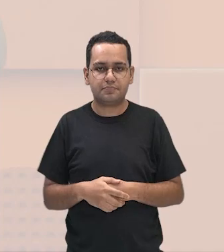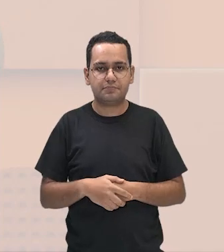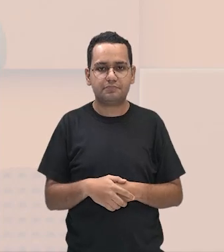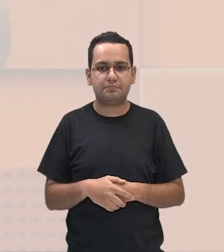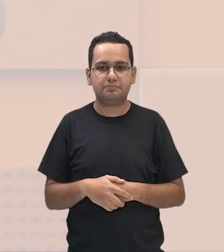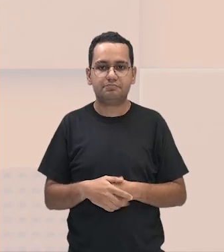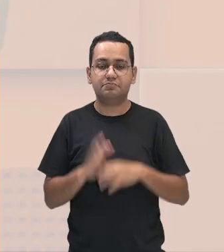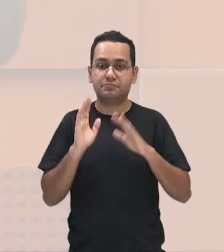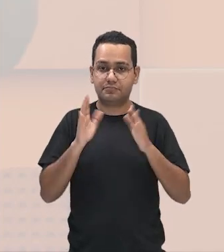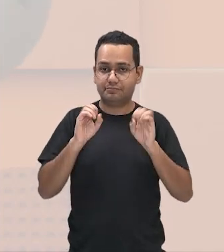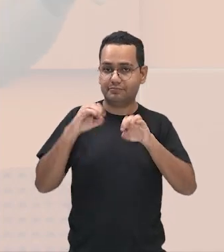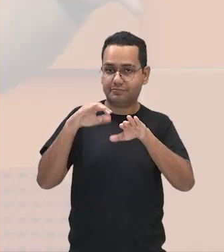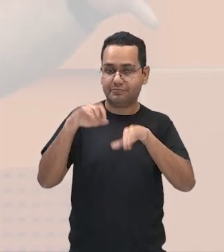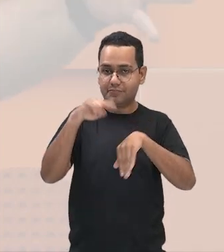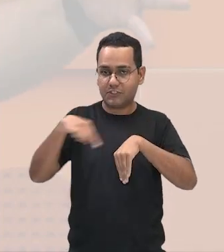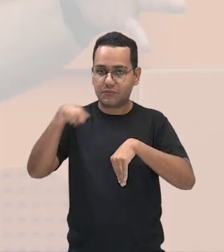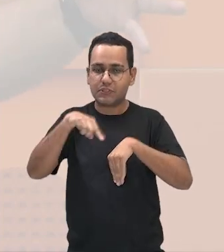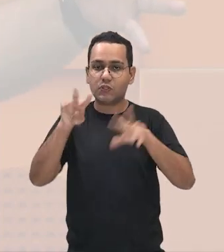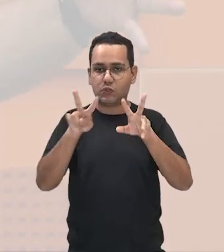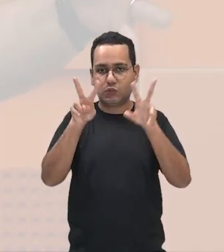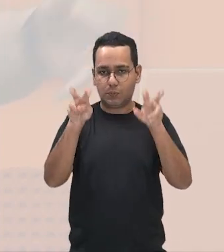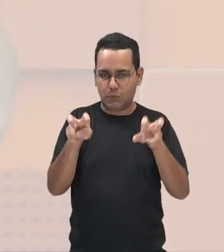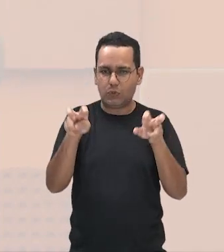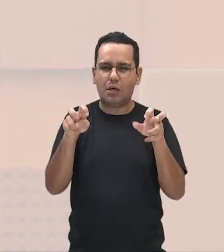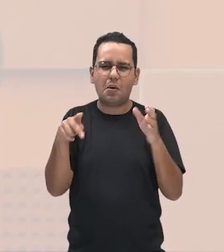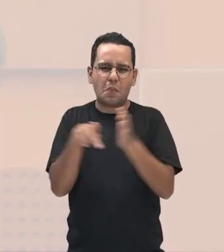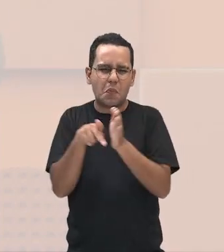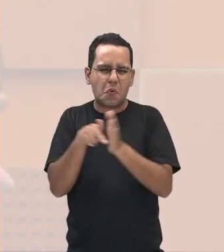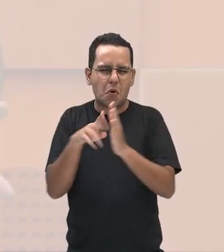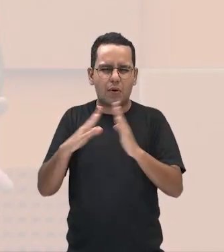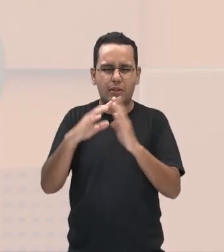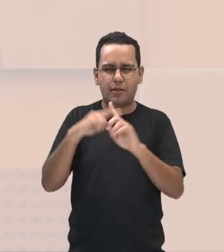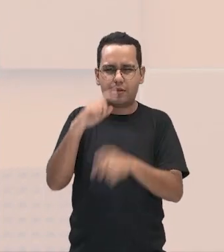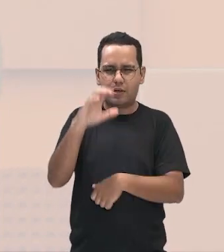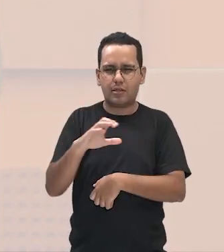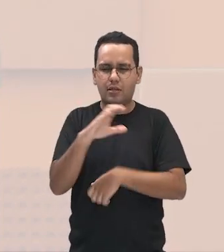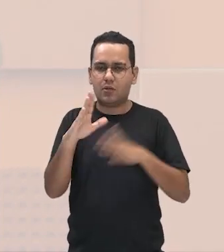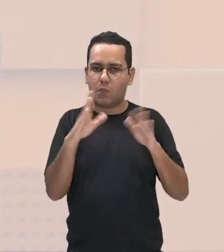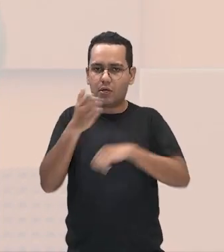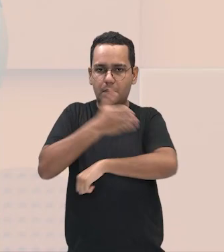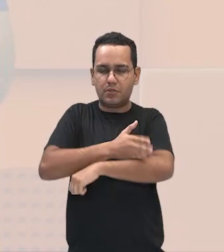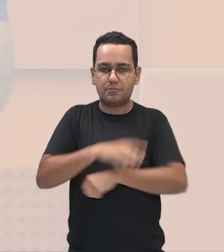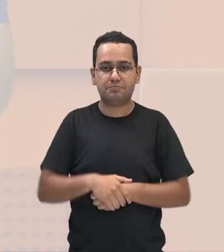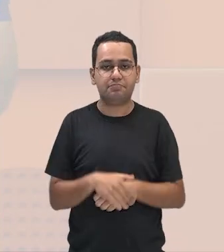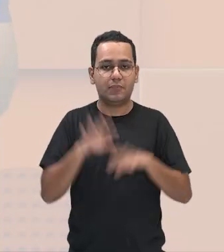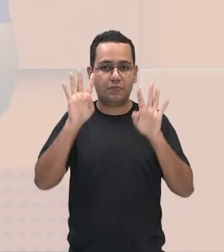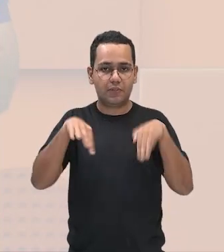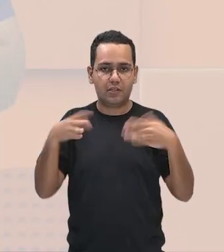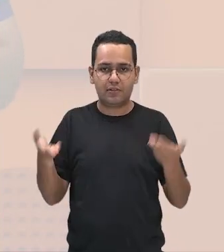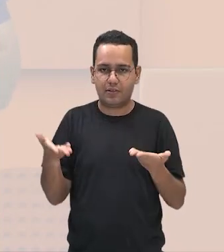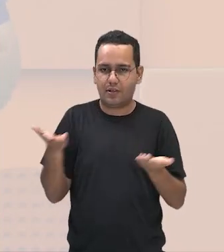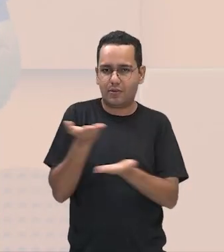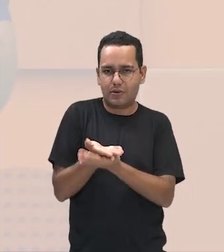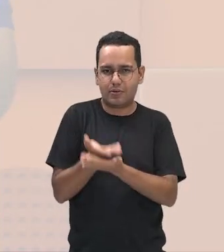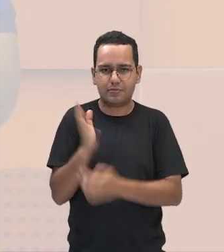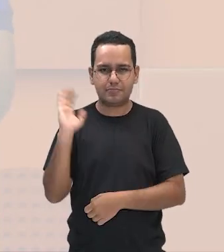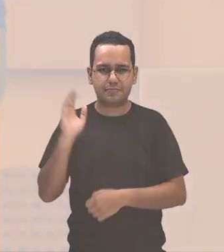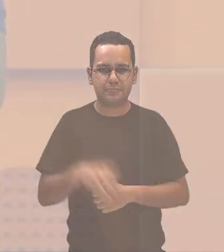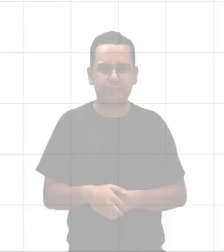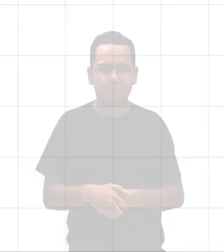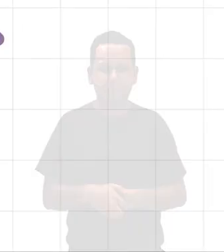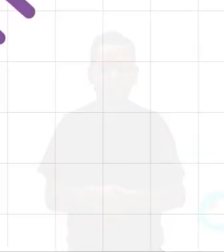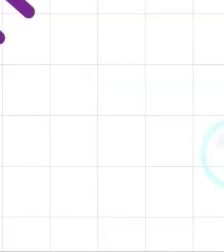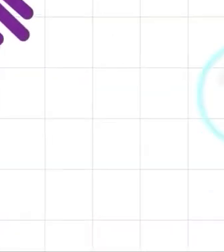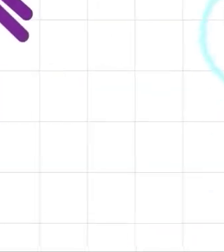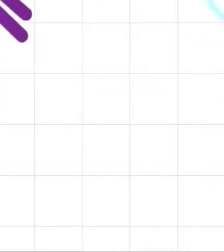então, trabalhar essa influência da Igreja Católica, então, nesse período medieval. Por aqui, então, a professora se despede. Até a próxima.